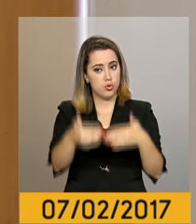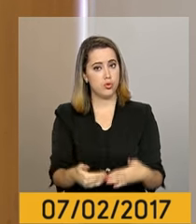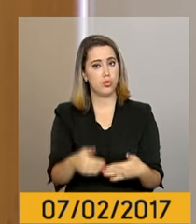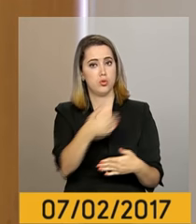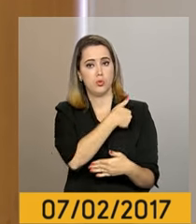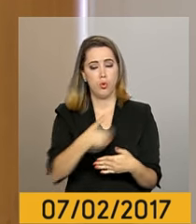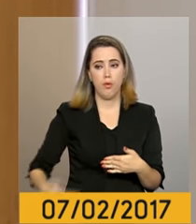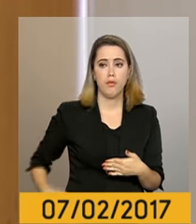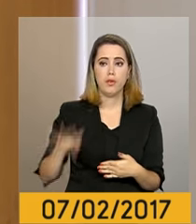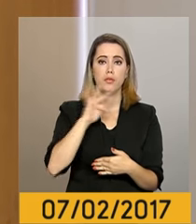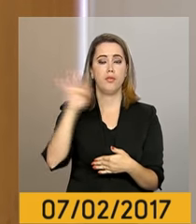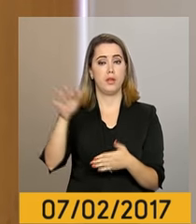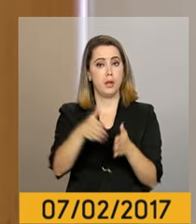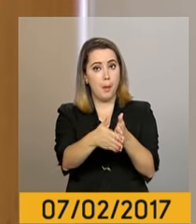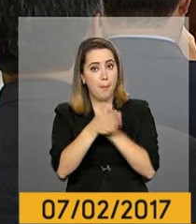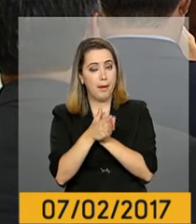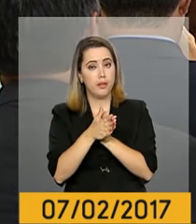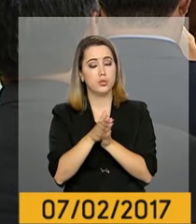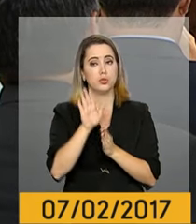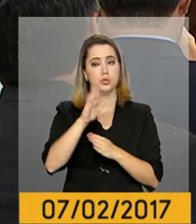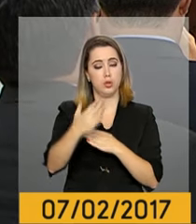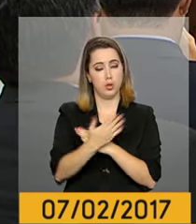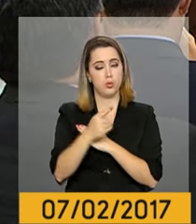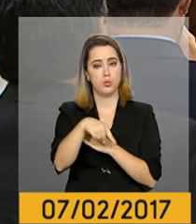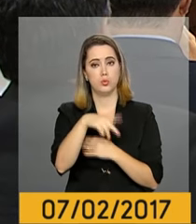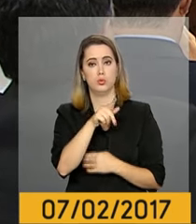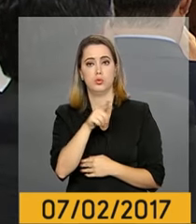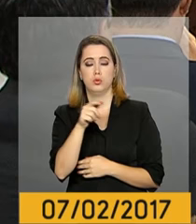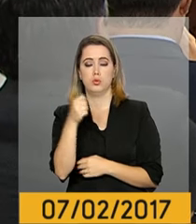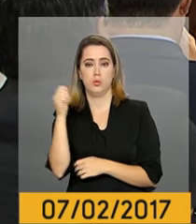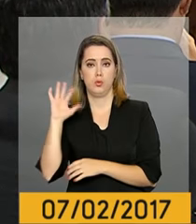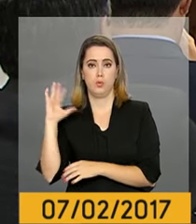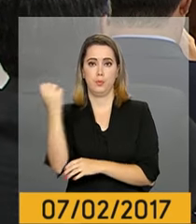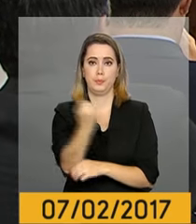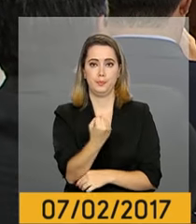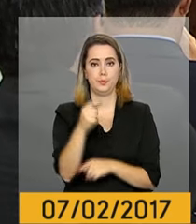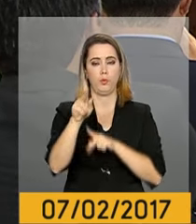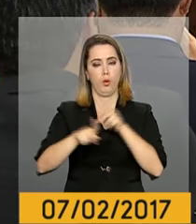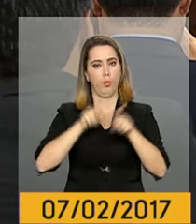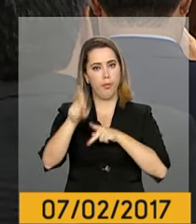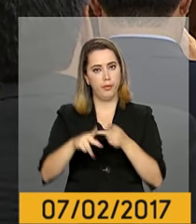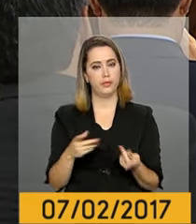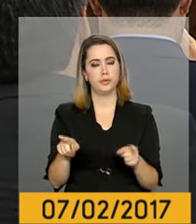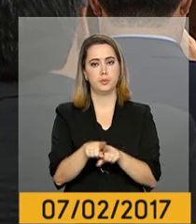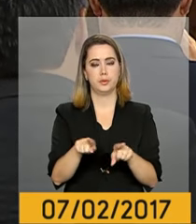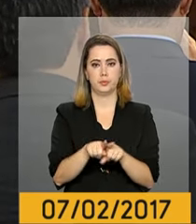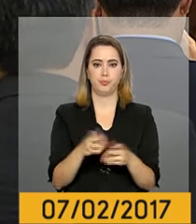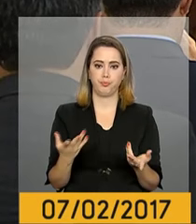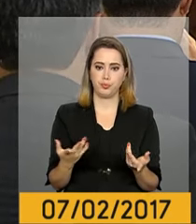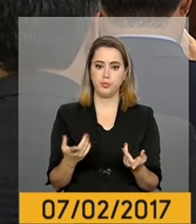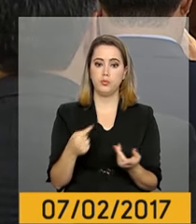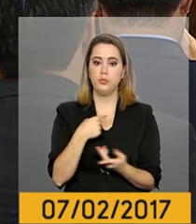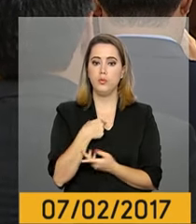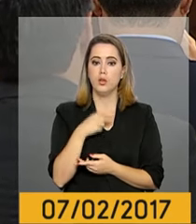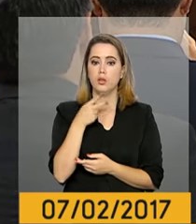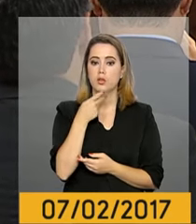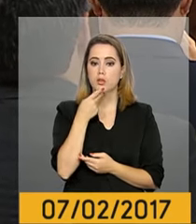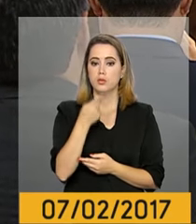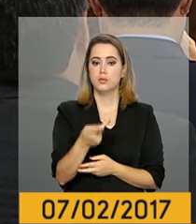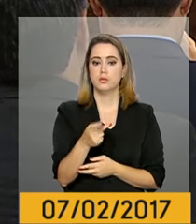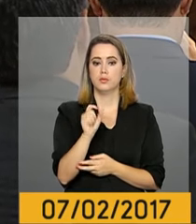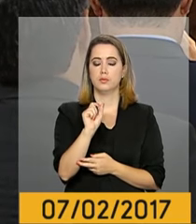o governo de Sergipe e o povo de Sergipe. De modo que eu não vou me deter, na